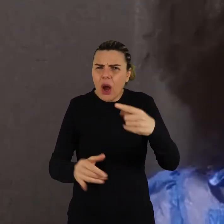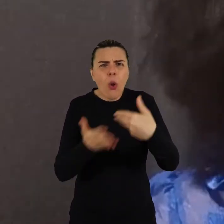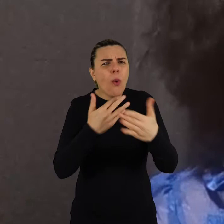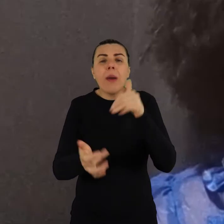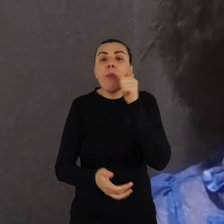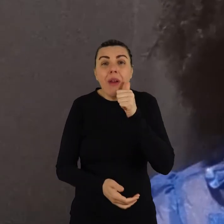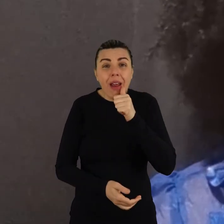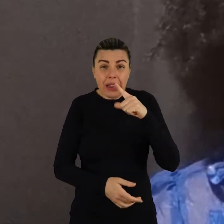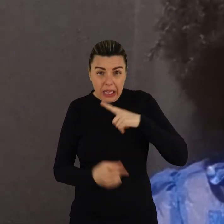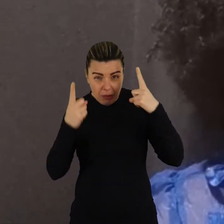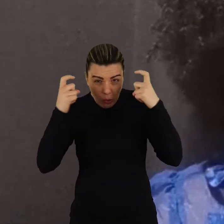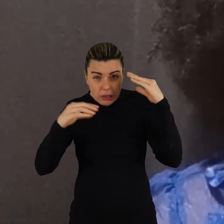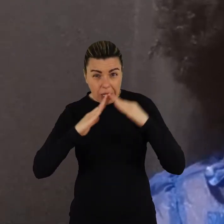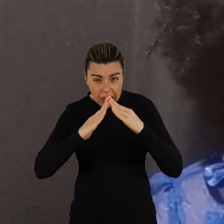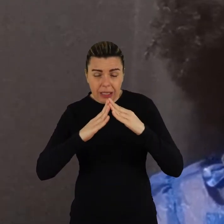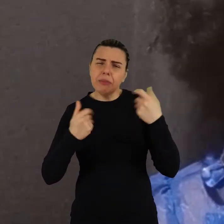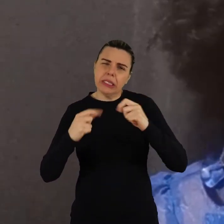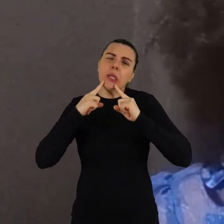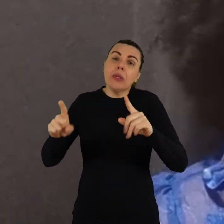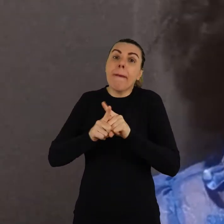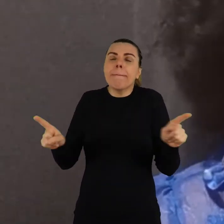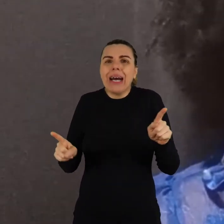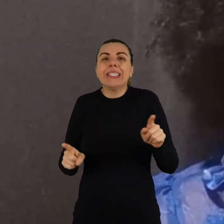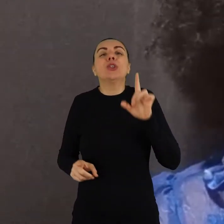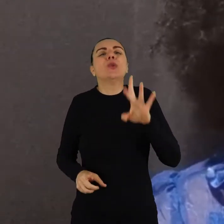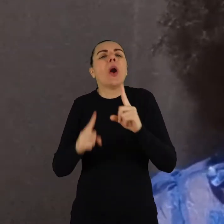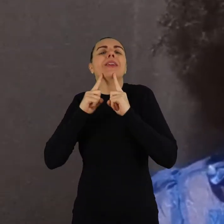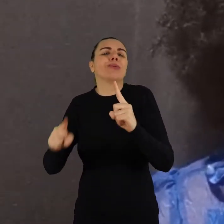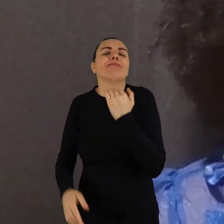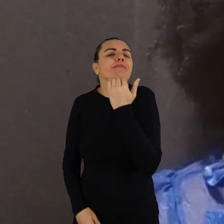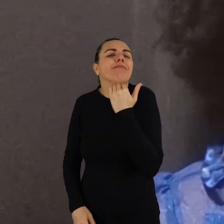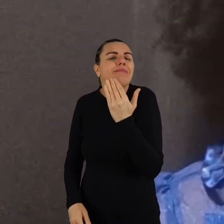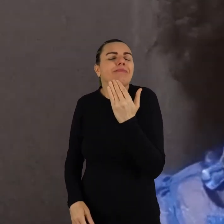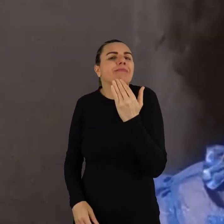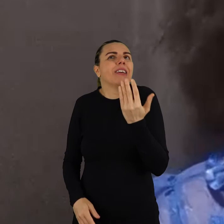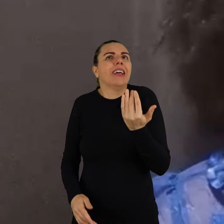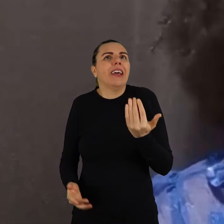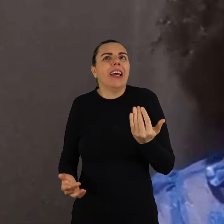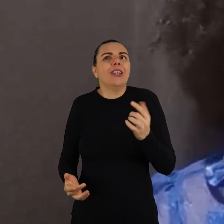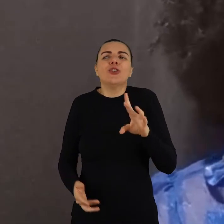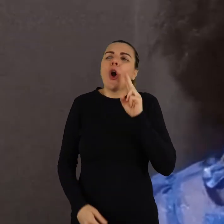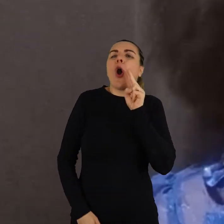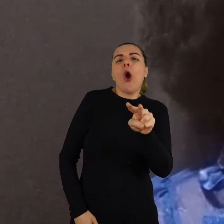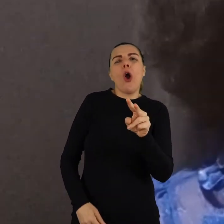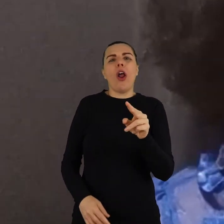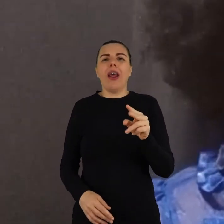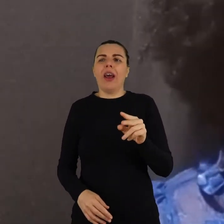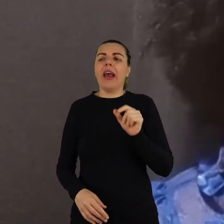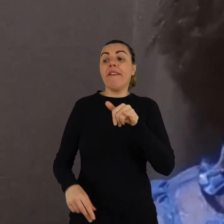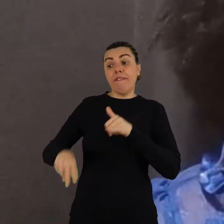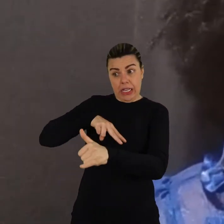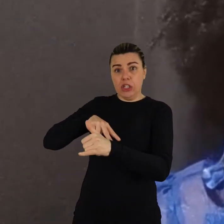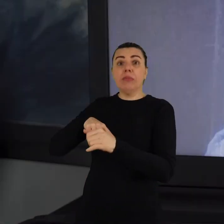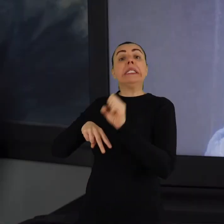doméstica denunciem, mas que a gente não fique só na denúncia, e que a gente não fique só olhando para as vítimas, que